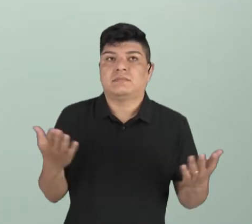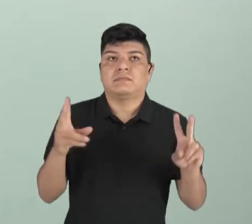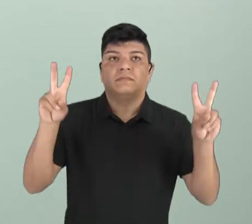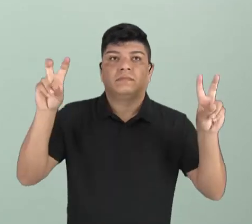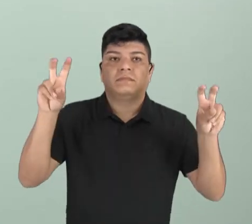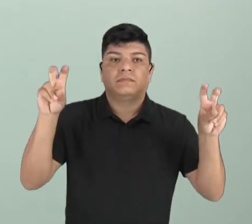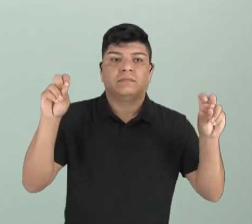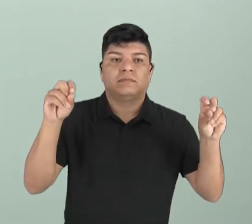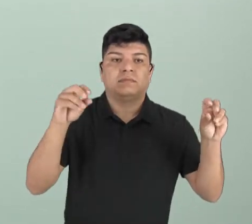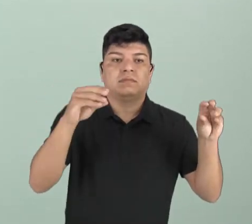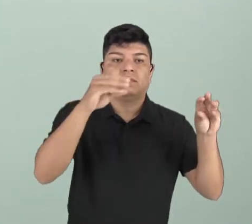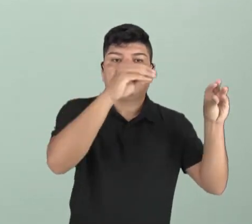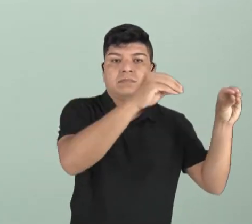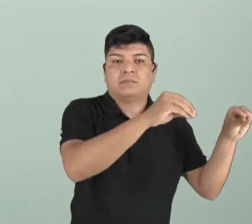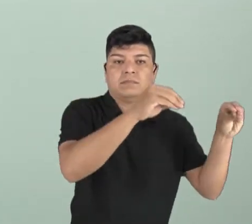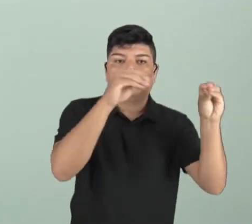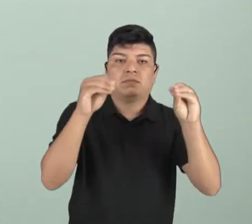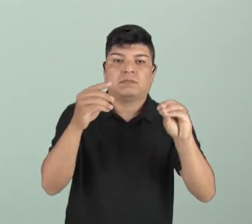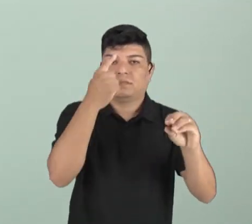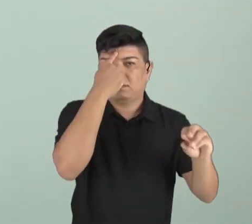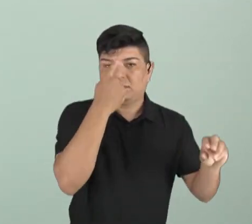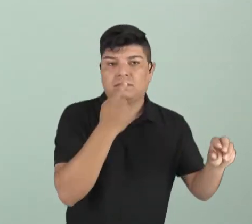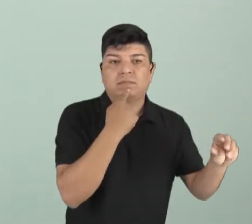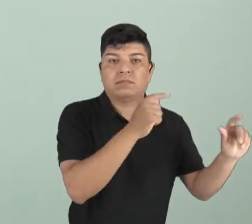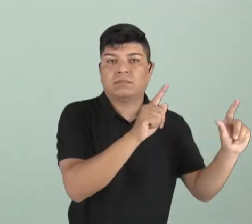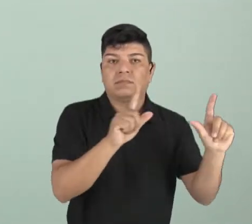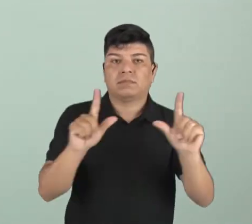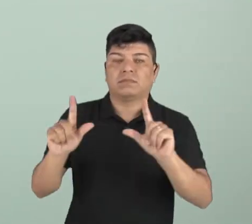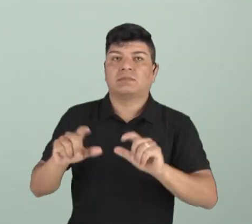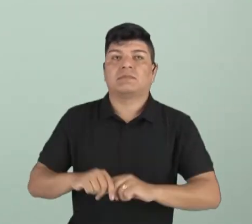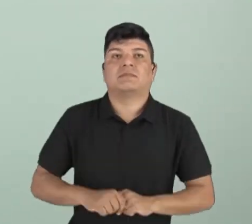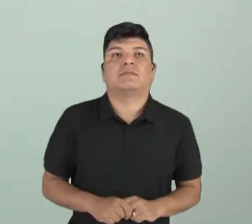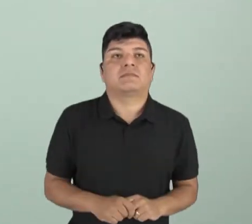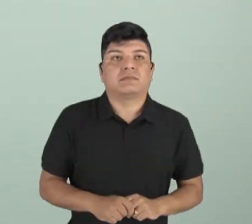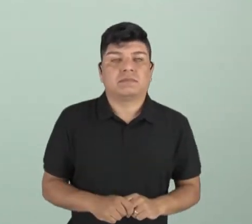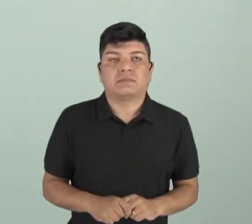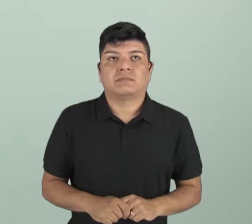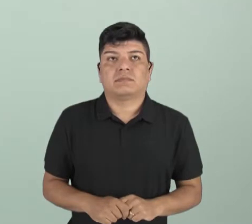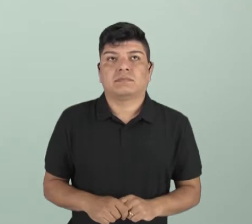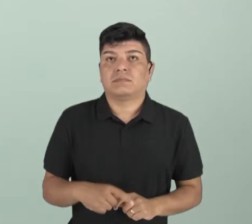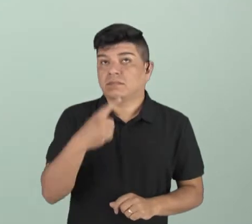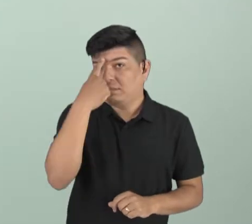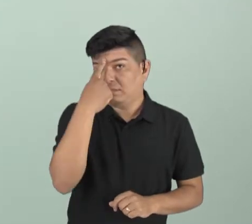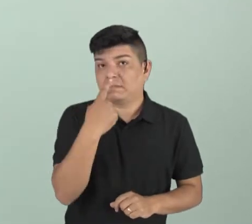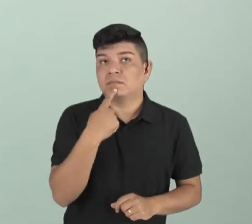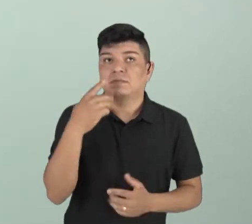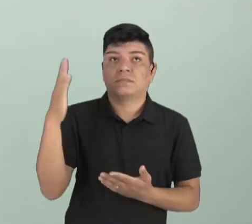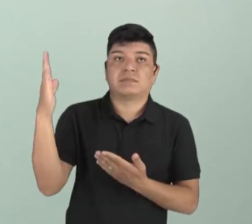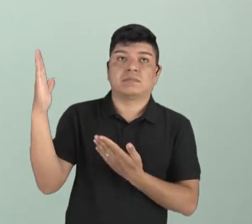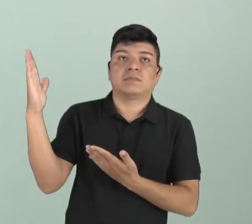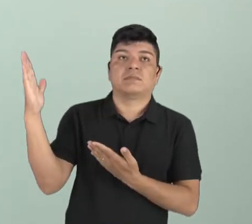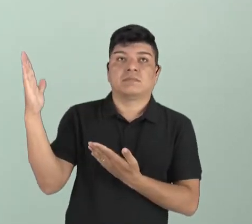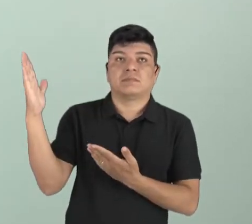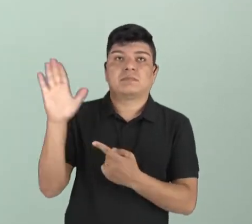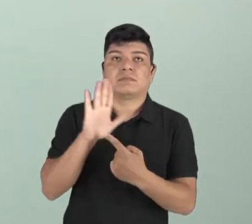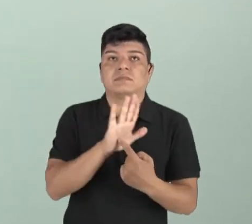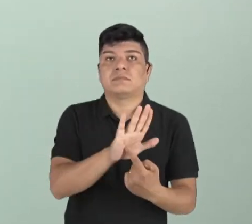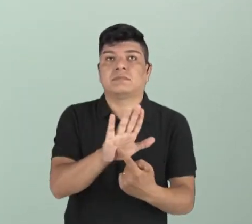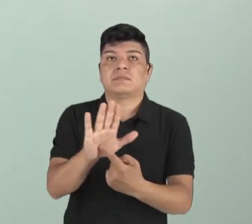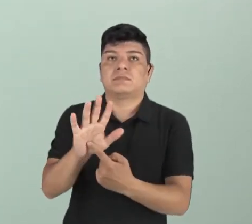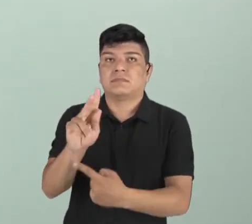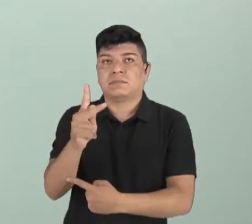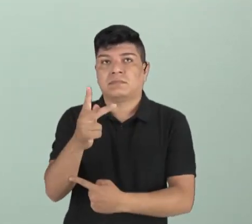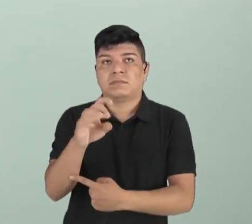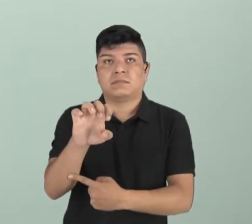estudar rotação de uma figura Acompanha comigo Considere a figura ao lado representa um hexágono